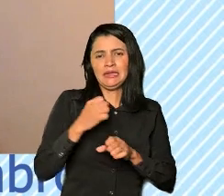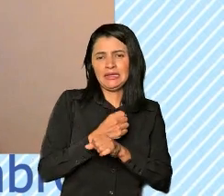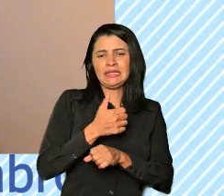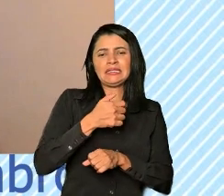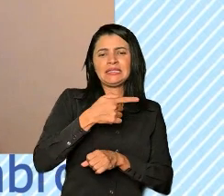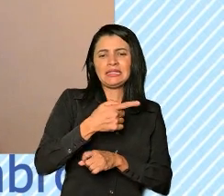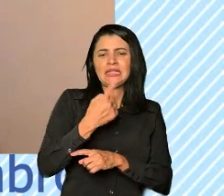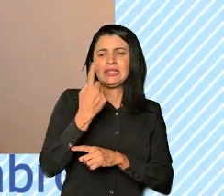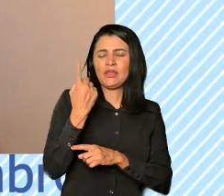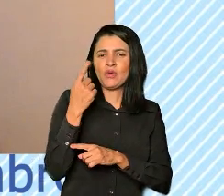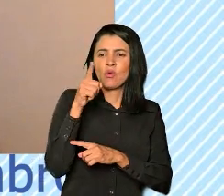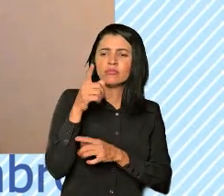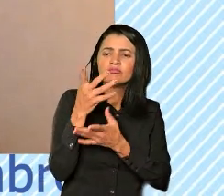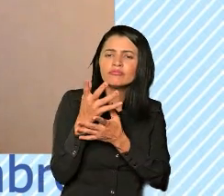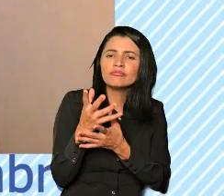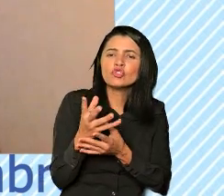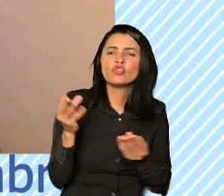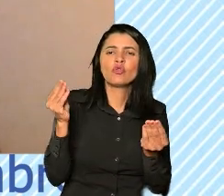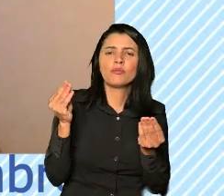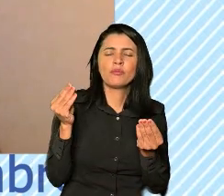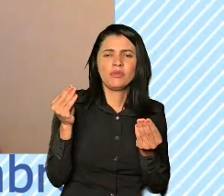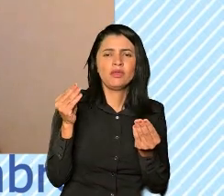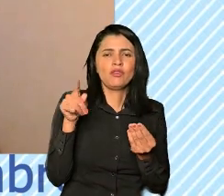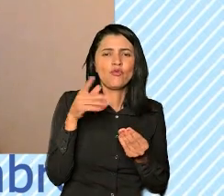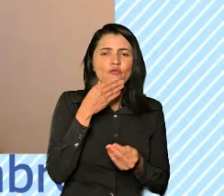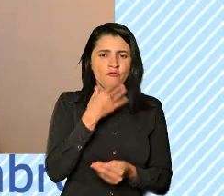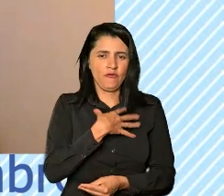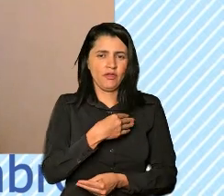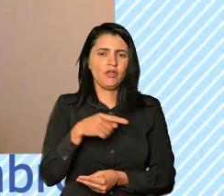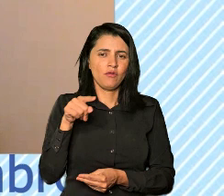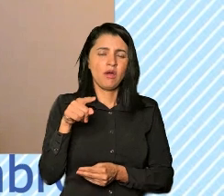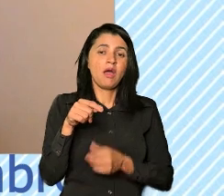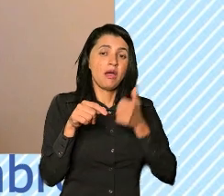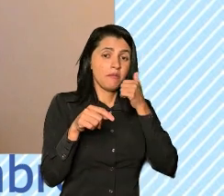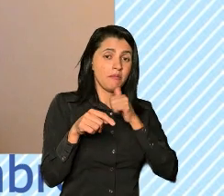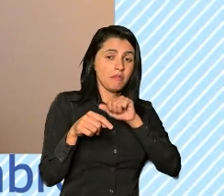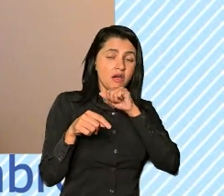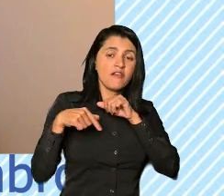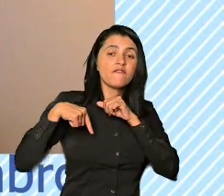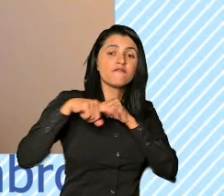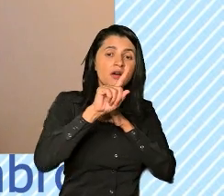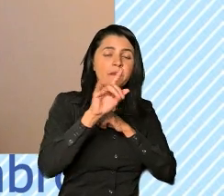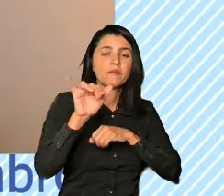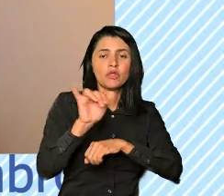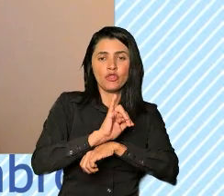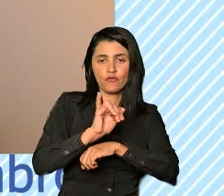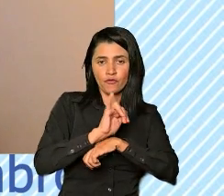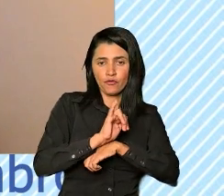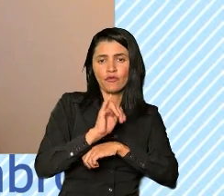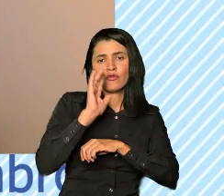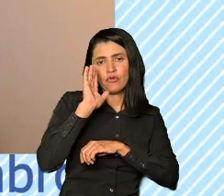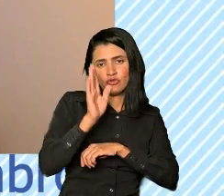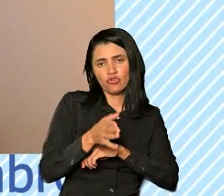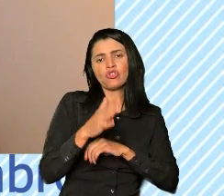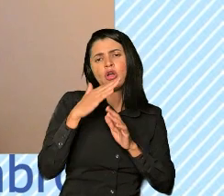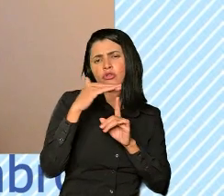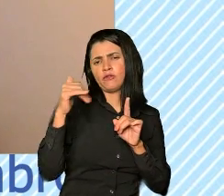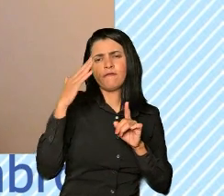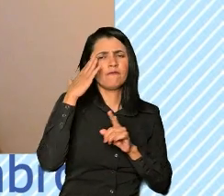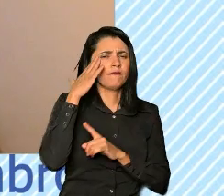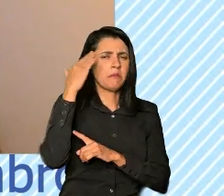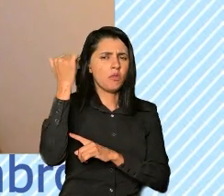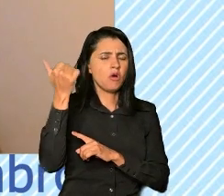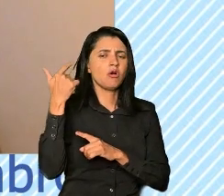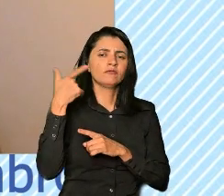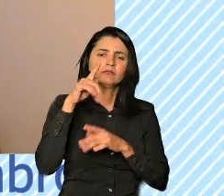quando ele desaparece, ela vai para Nova York, ela já era uma estilista muito conhecida,